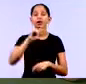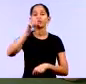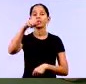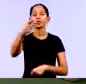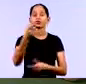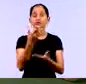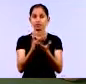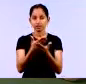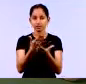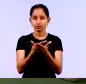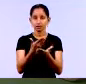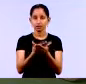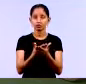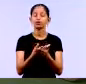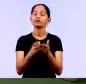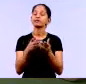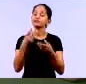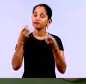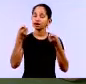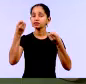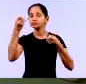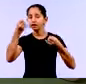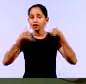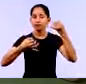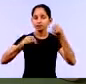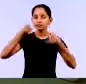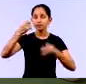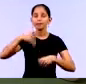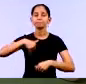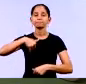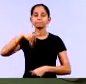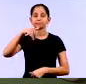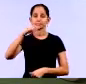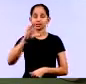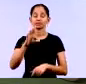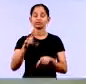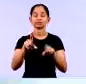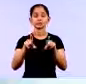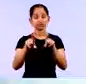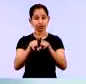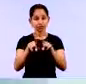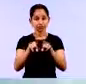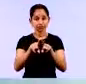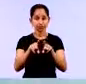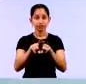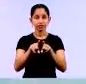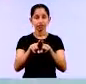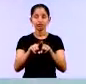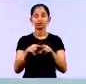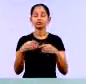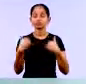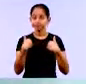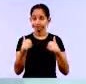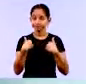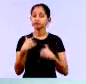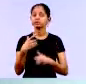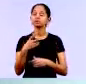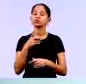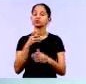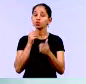gente continua pontuando e analisando essa situação. Detalhe importante também, que eu estou monitorando, eu